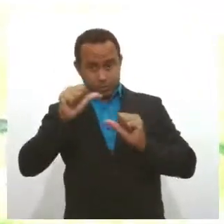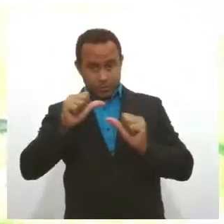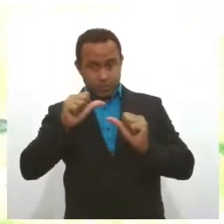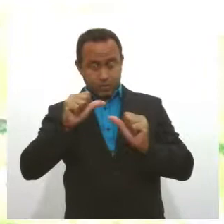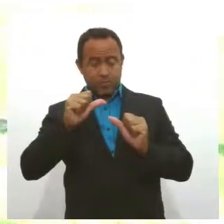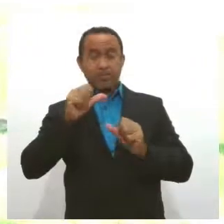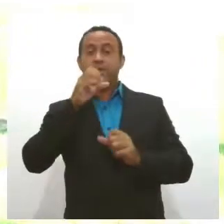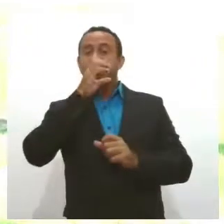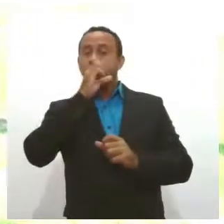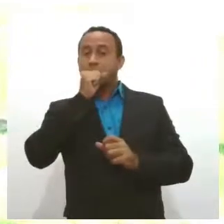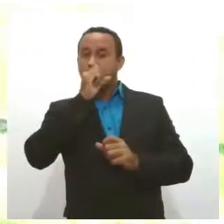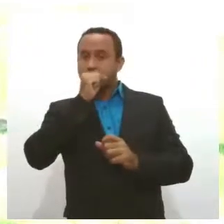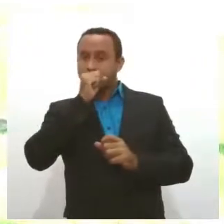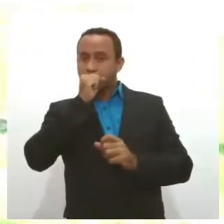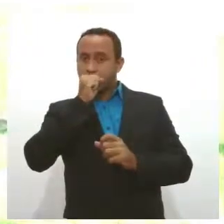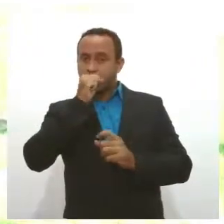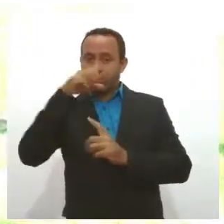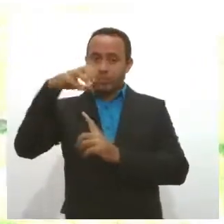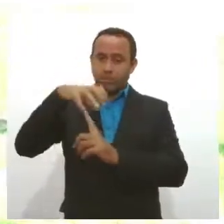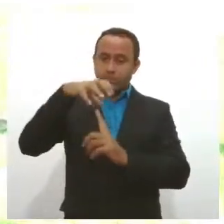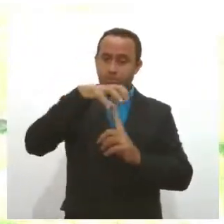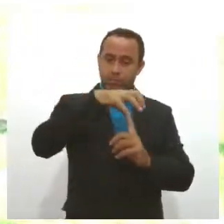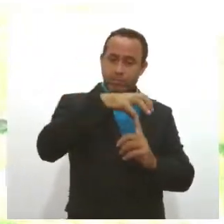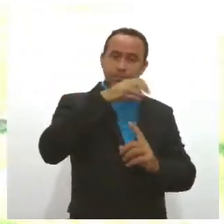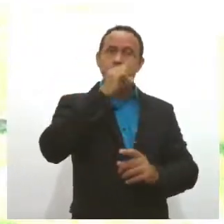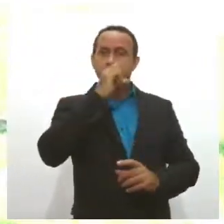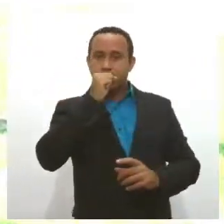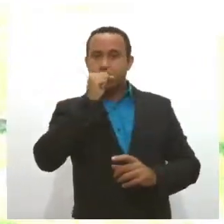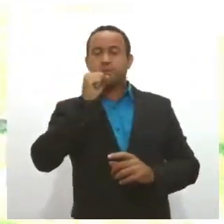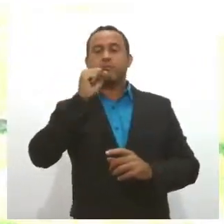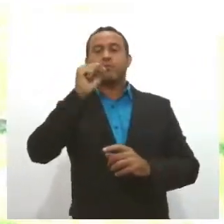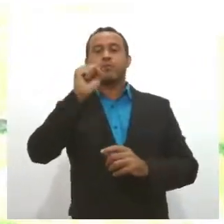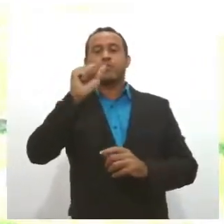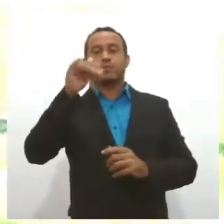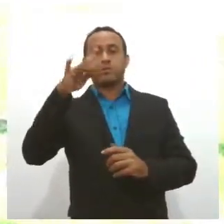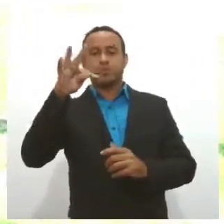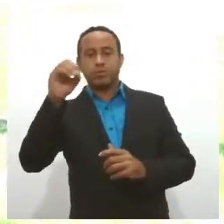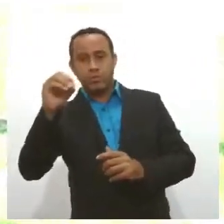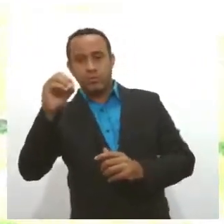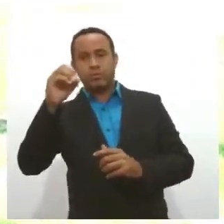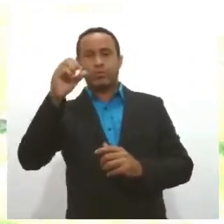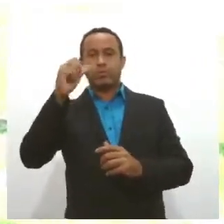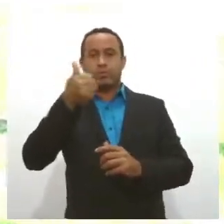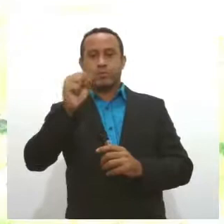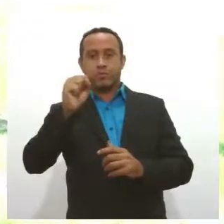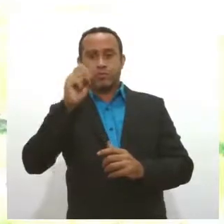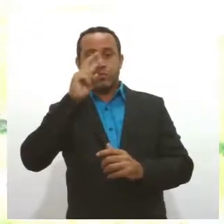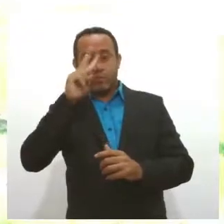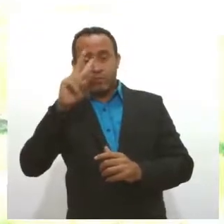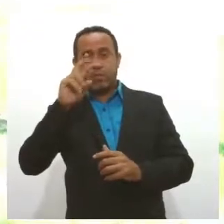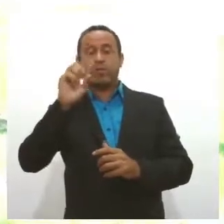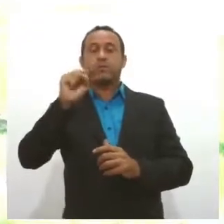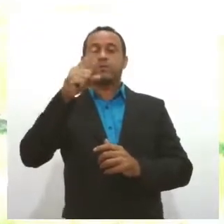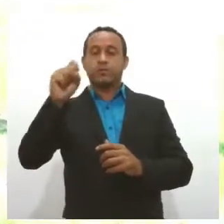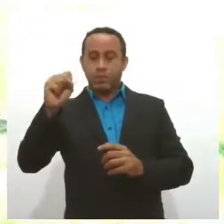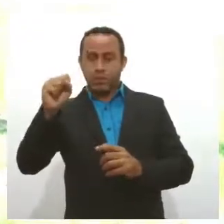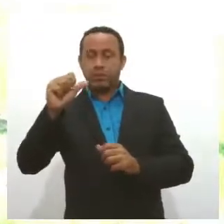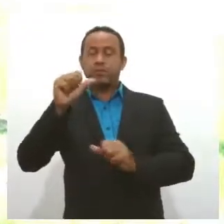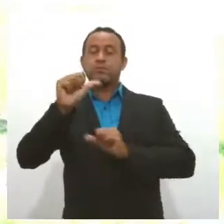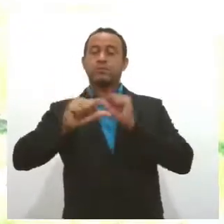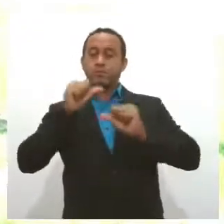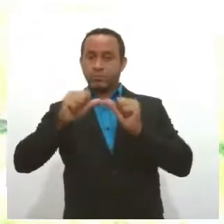que são realizadas no sábado, a exemplo da Feira do Santo Antônio, 18 do Forte, Grajiru, São Carlos, serão realizadas